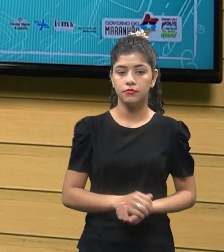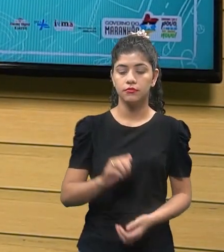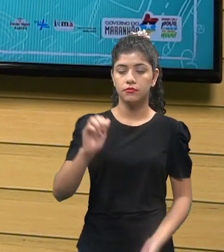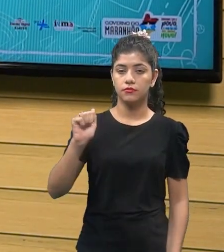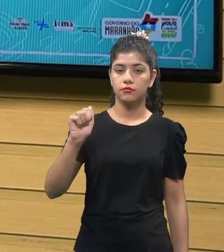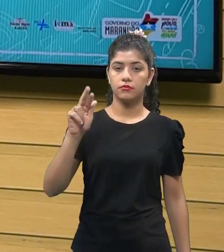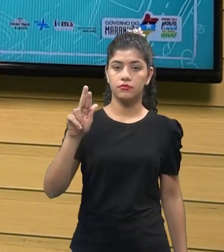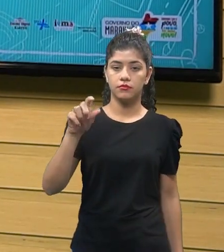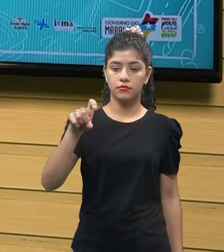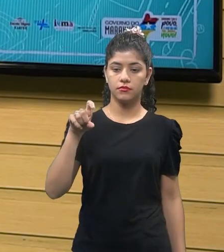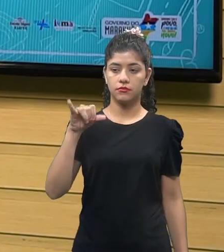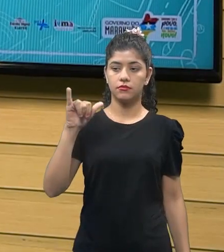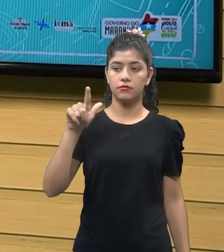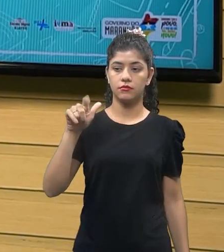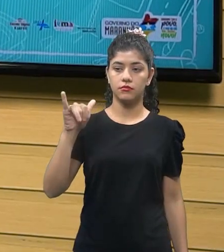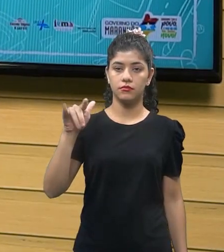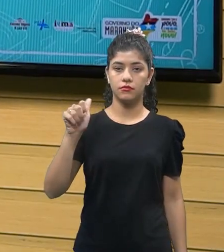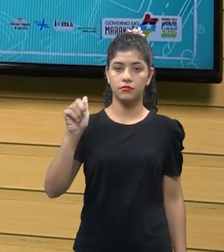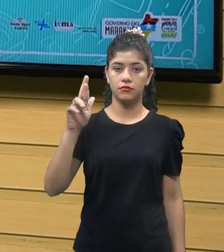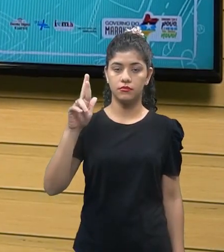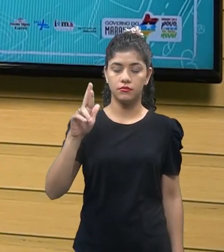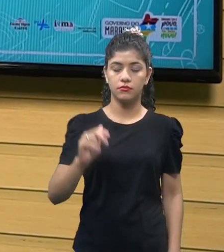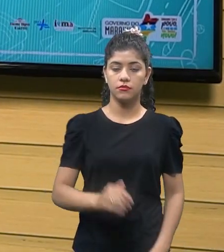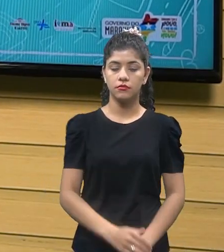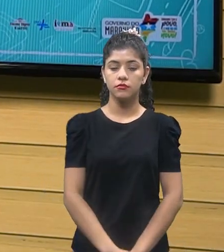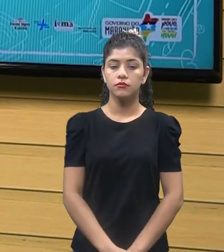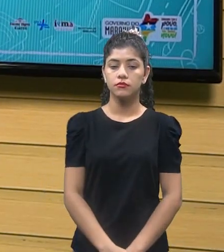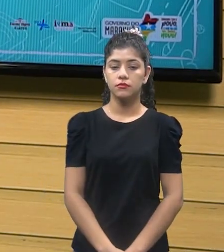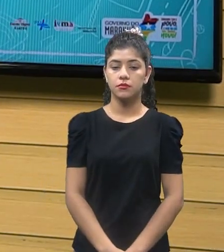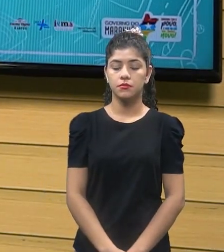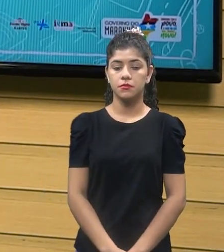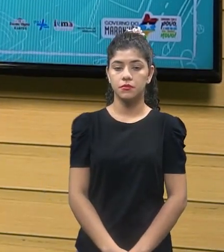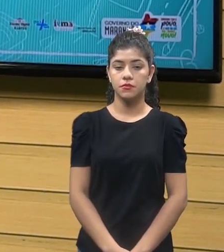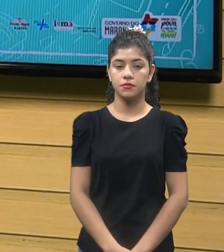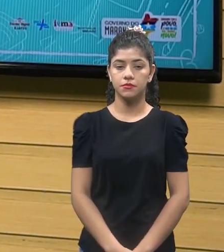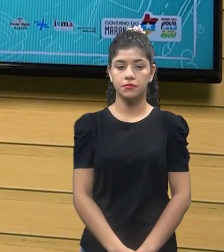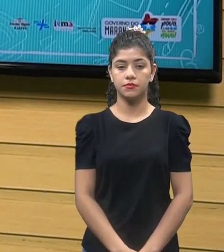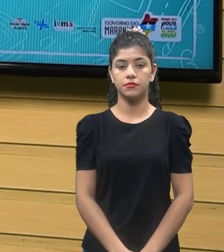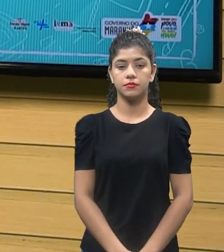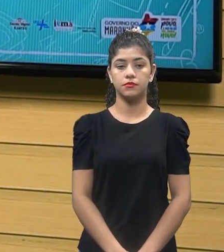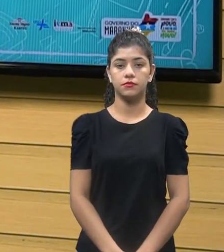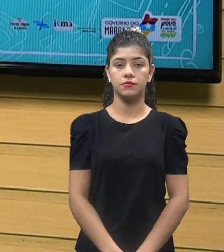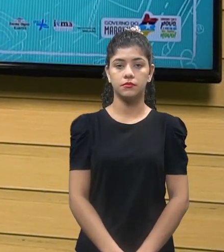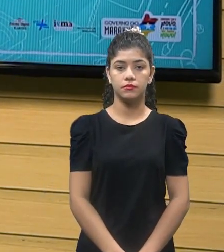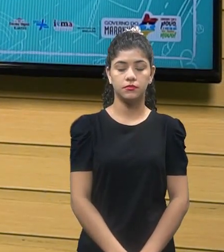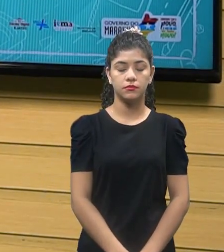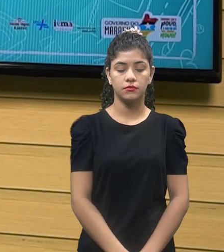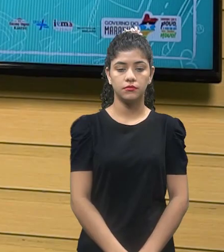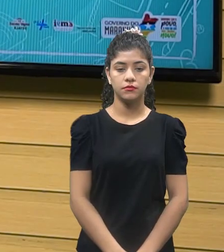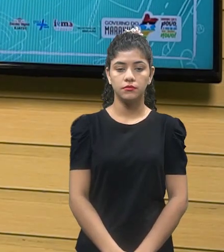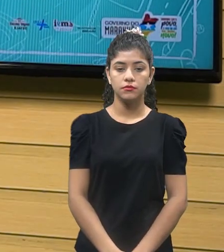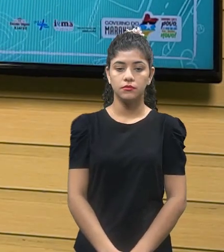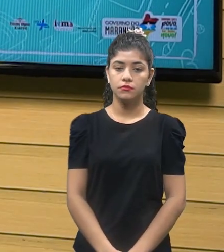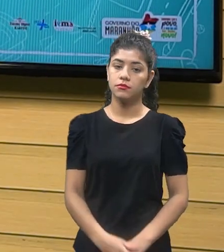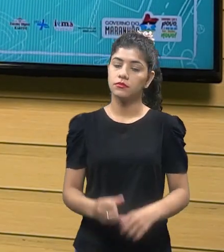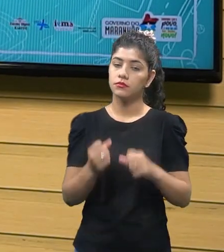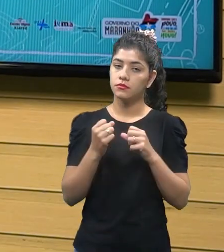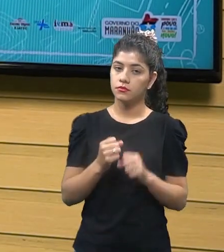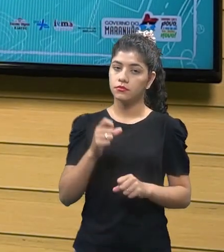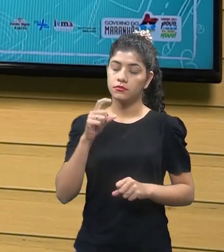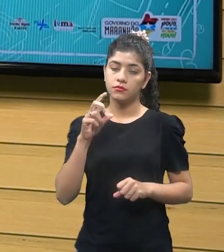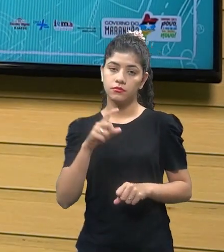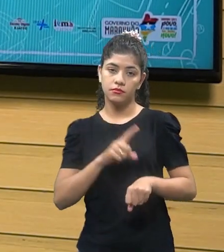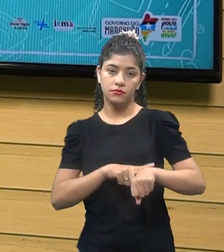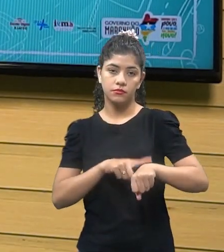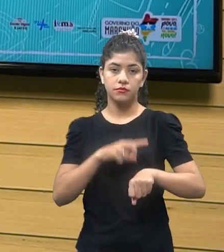que ele tem como função auxiliar determinada atividade. Pode ser um tempo